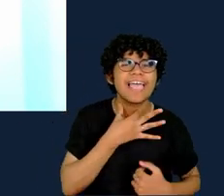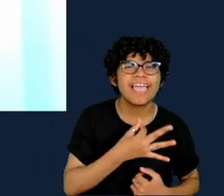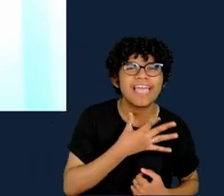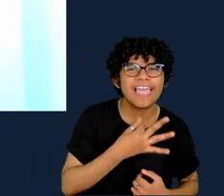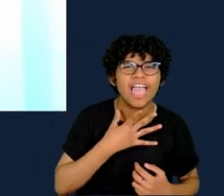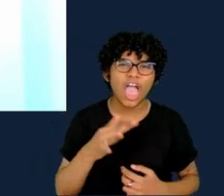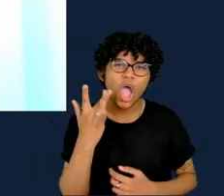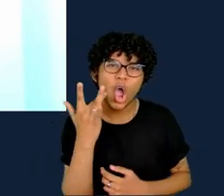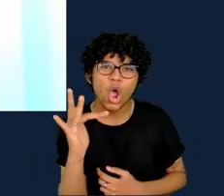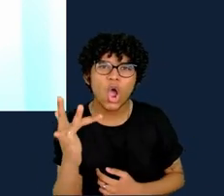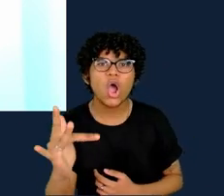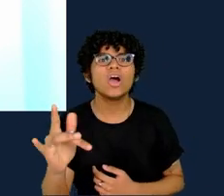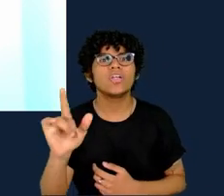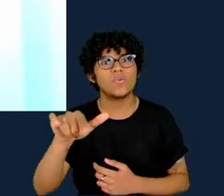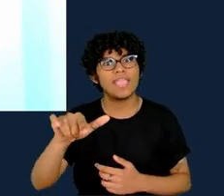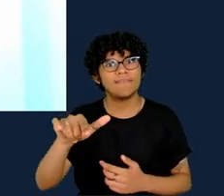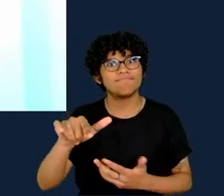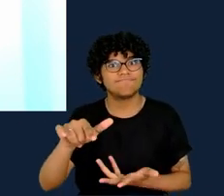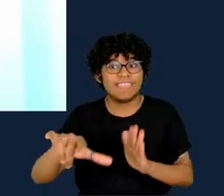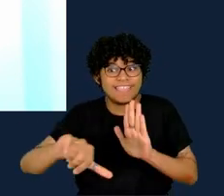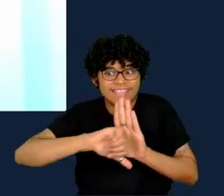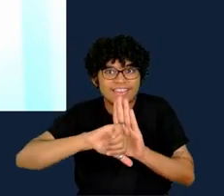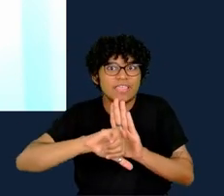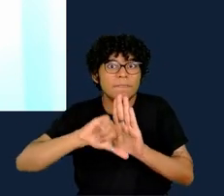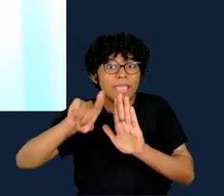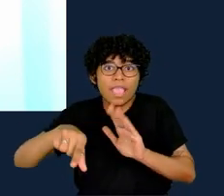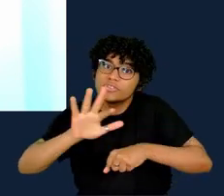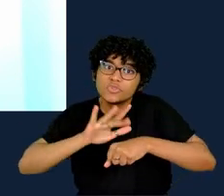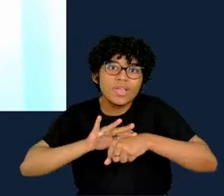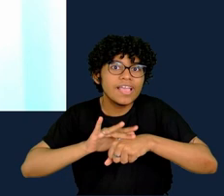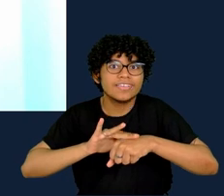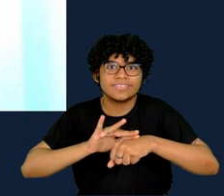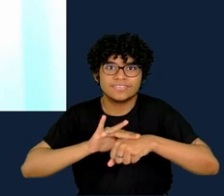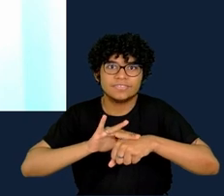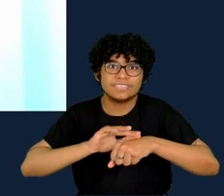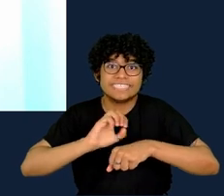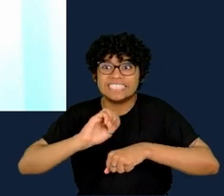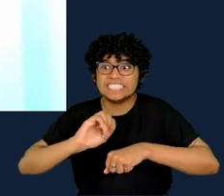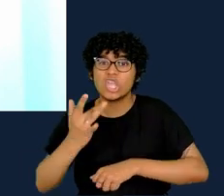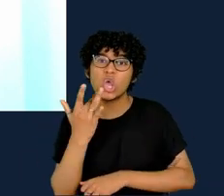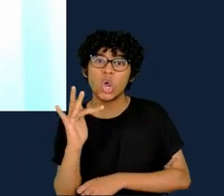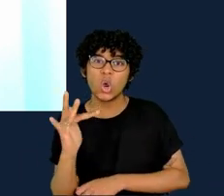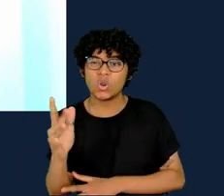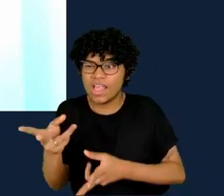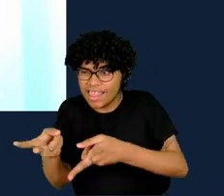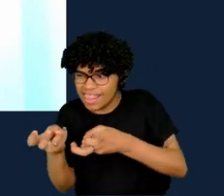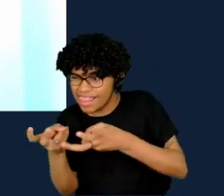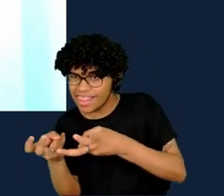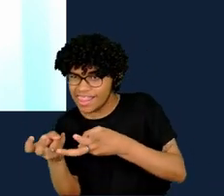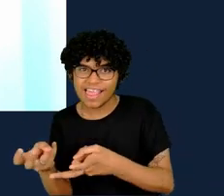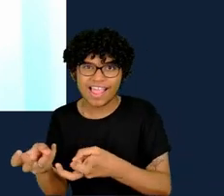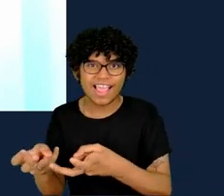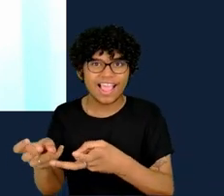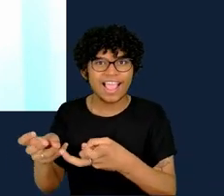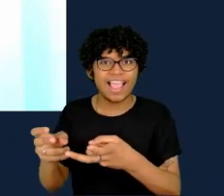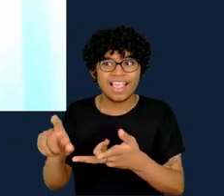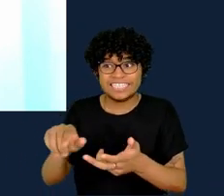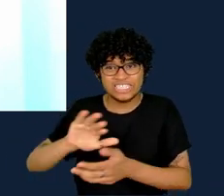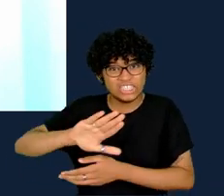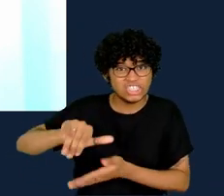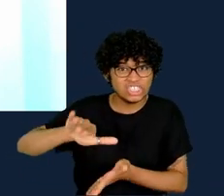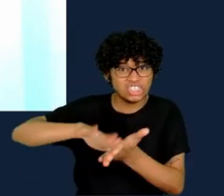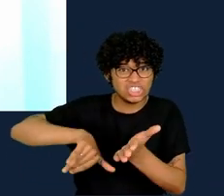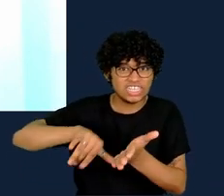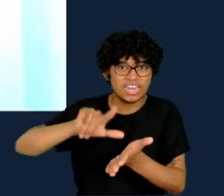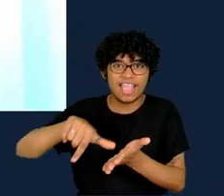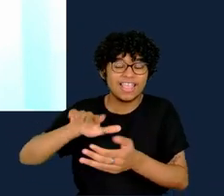nesse momento na Amazônia, é um sinal de uma doença, né? Como se tirar o ouro fosse tirar um pus da terra, né? O ouro ele